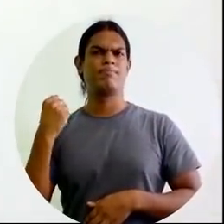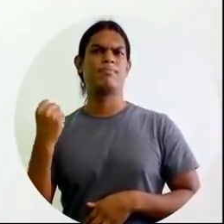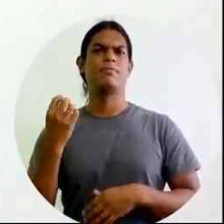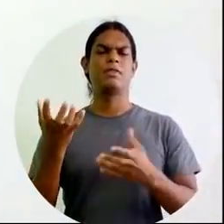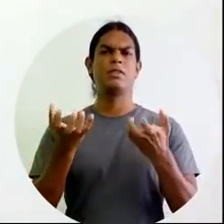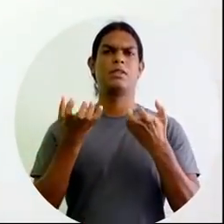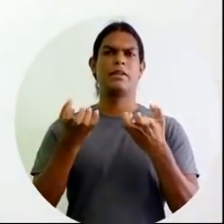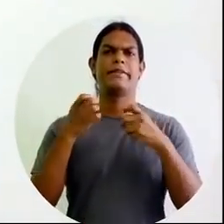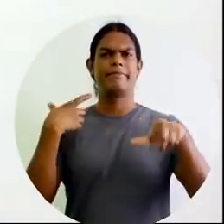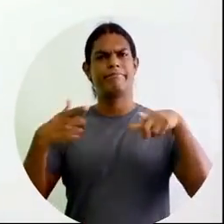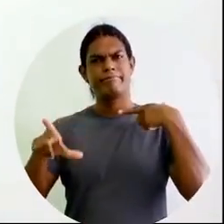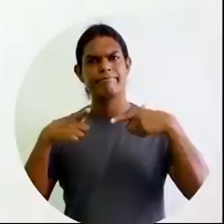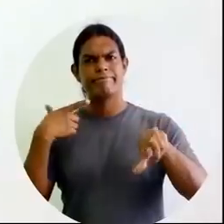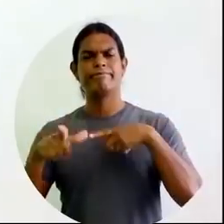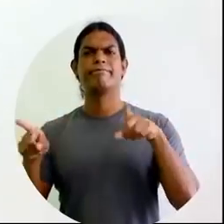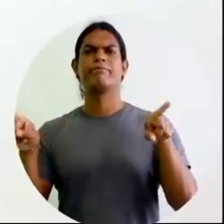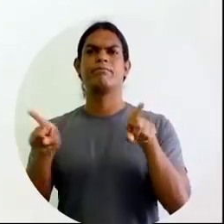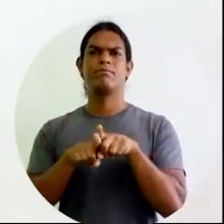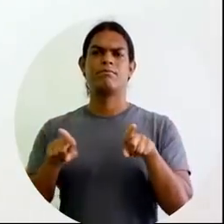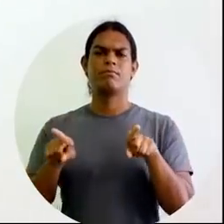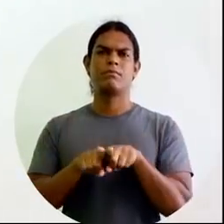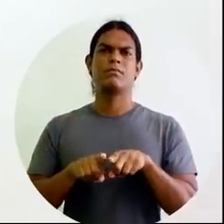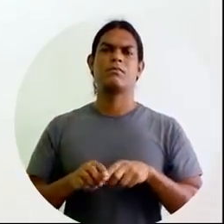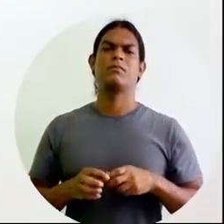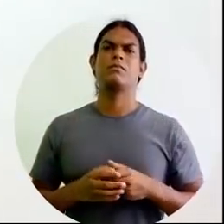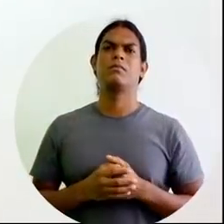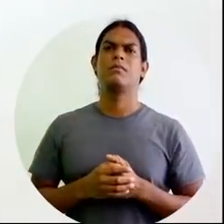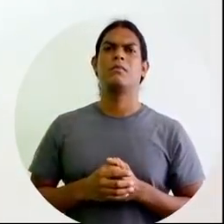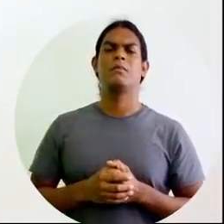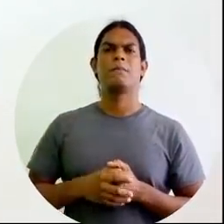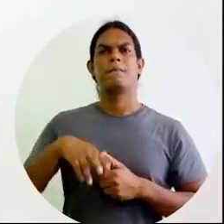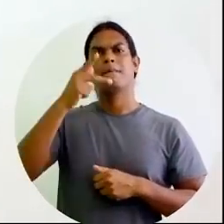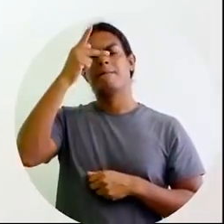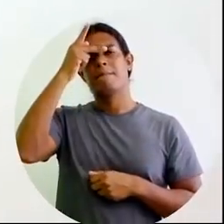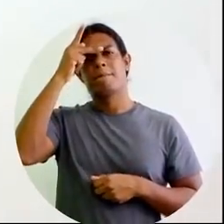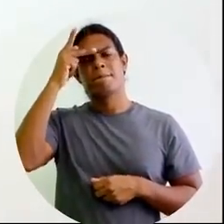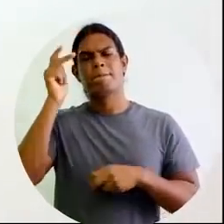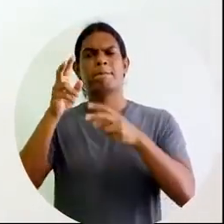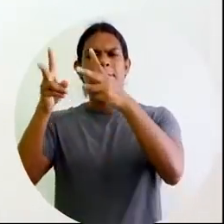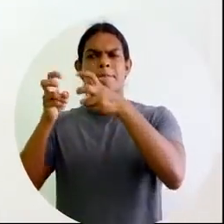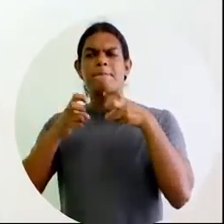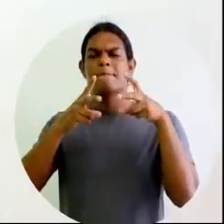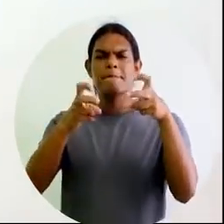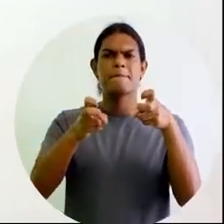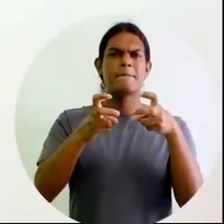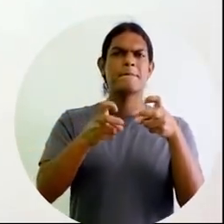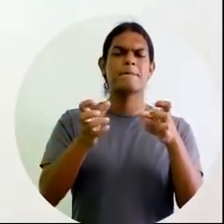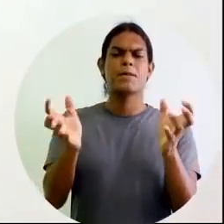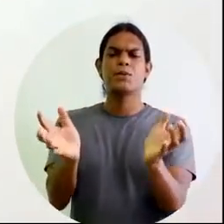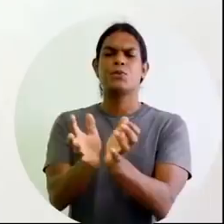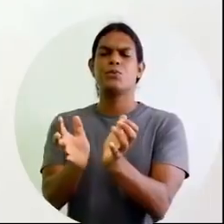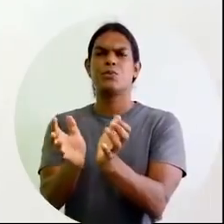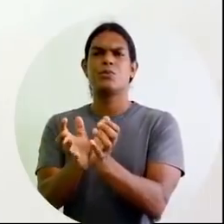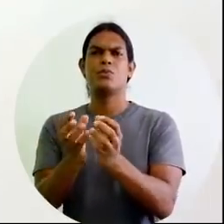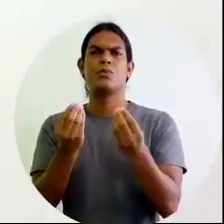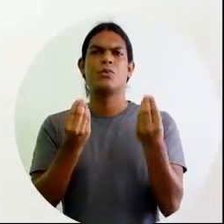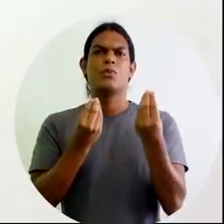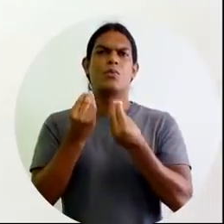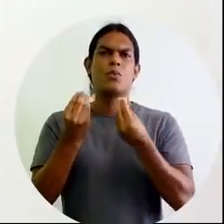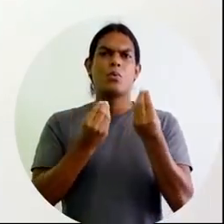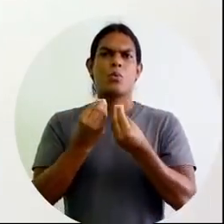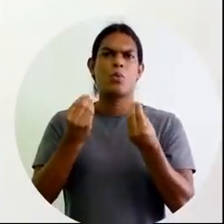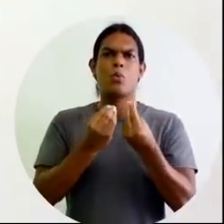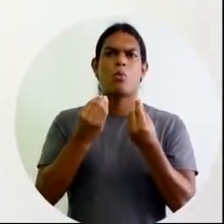que estão engajadas. Pessoas que percebem o grupo como uma unidade unificada, uma